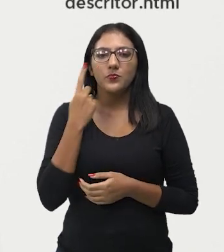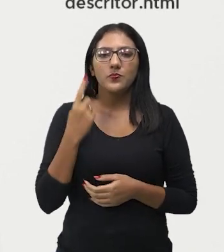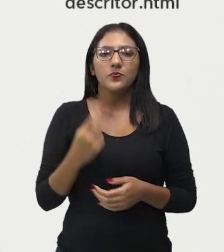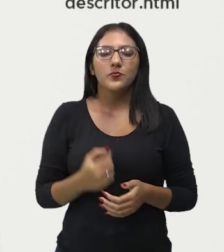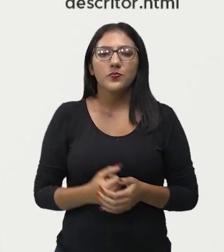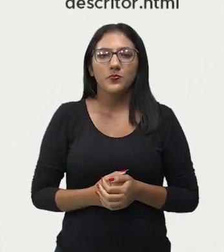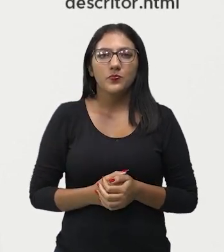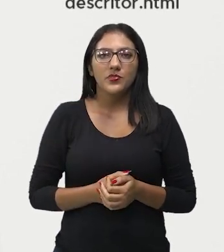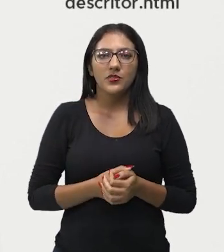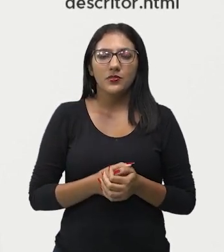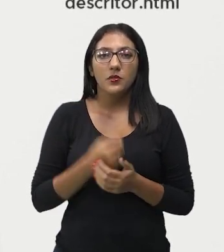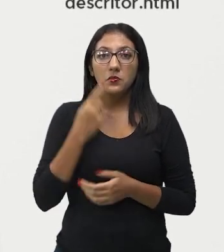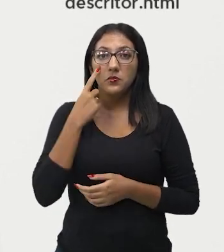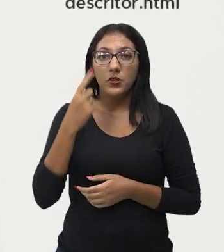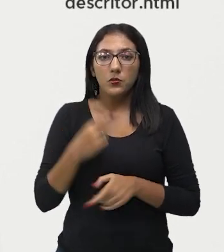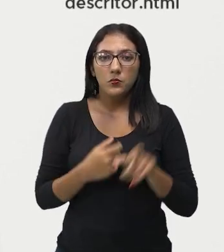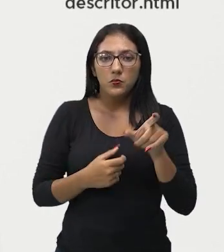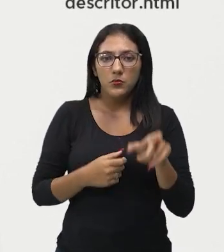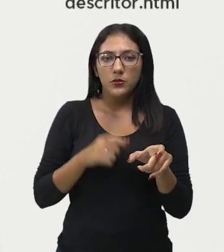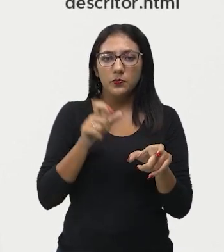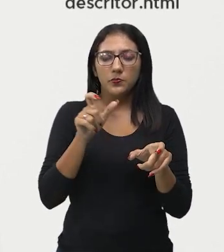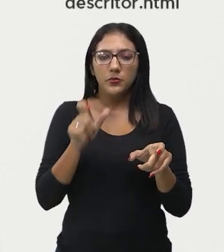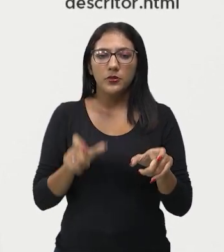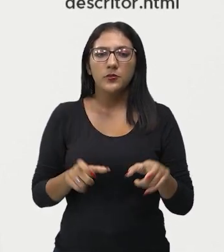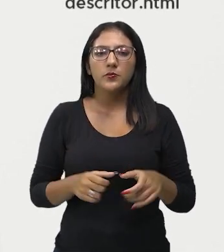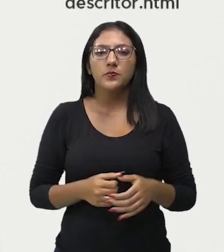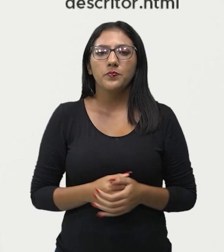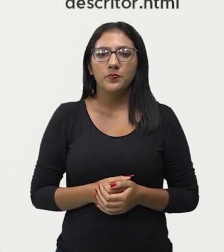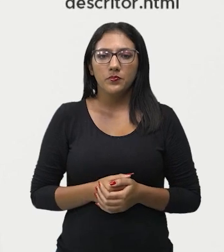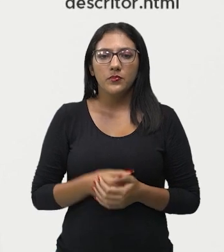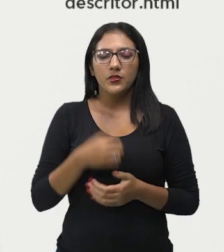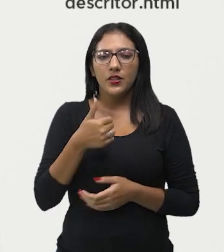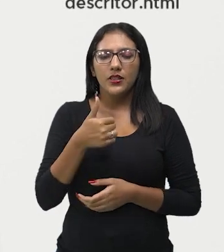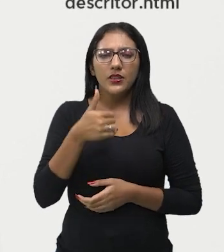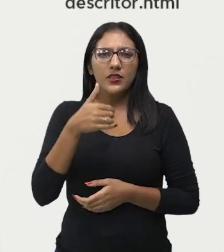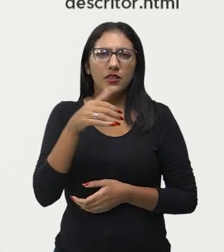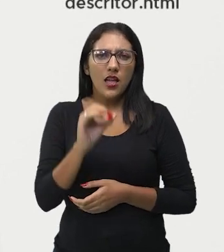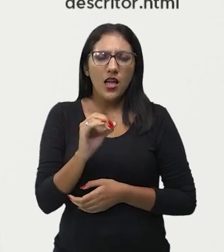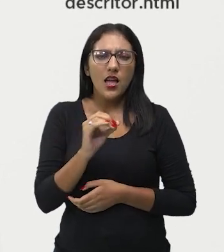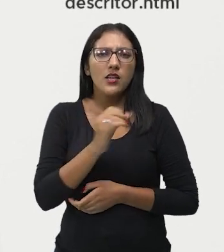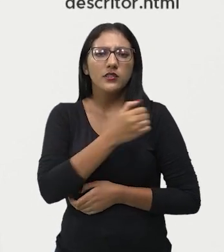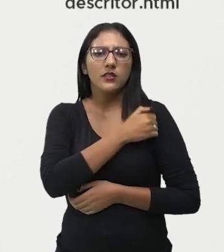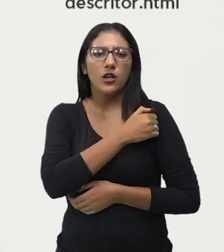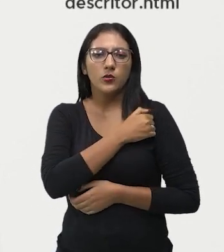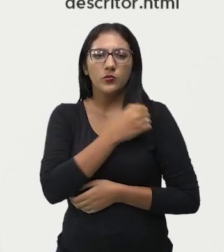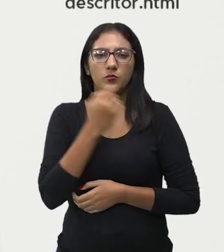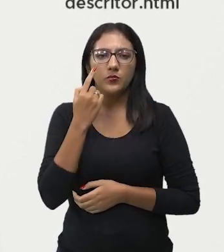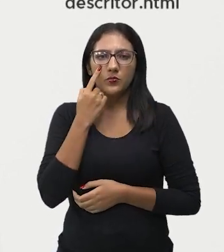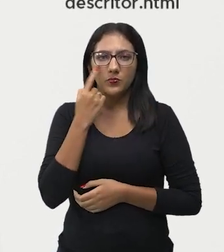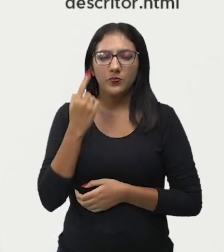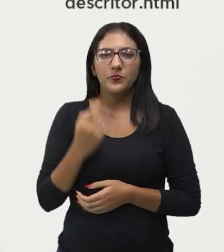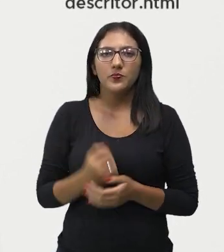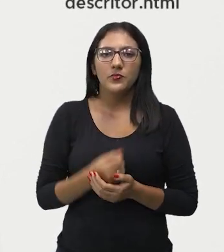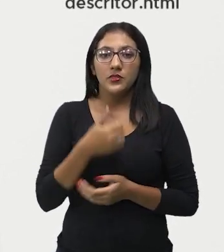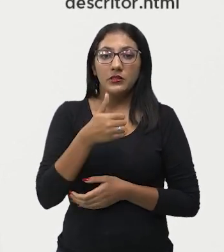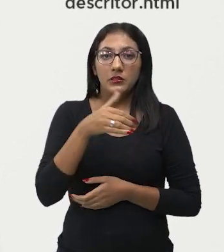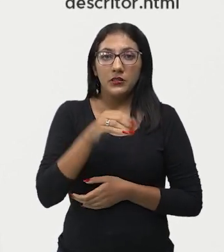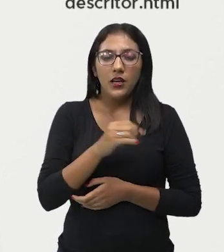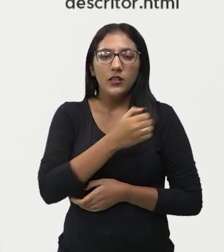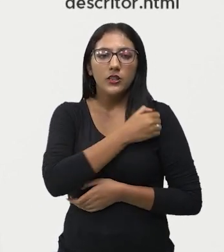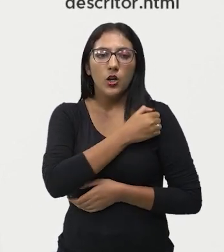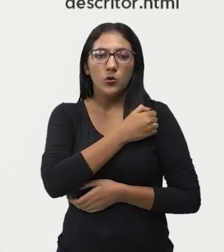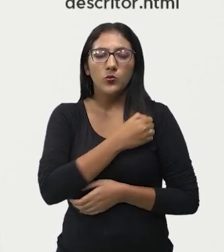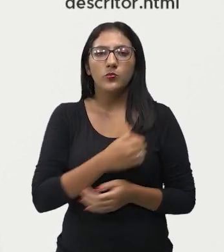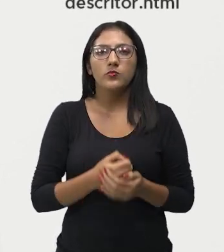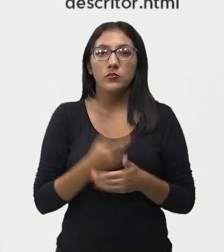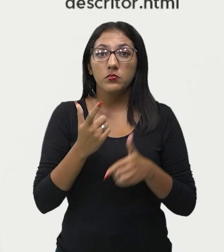10 alunos, olha só, ela descobriu que 10 alunos Aqui, ó. 10 alunos calçam,